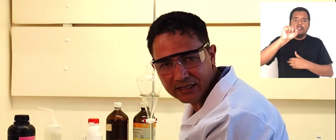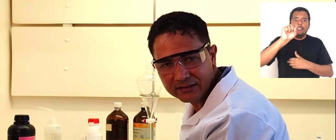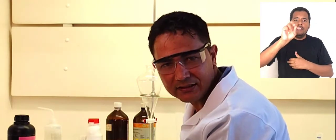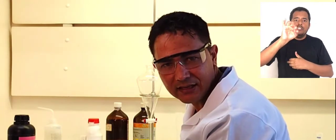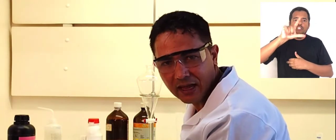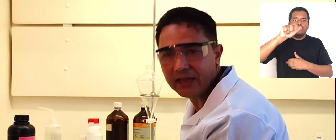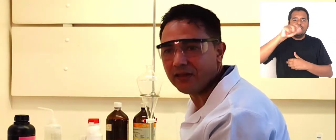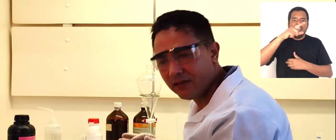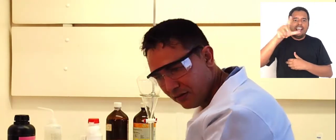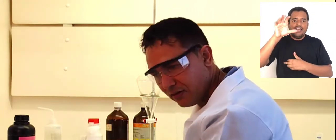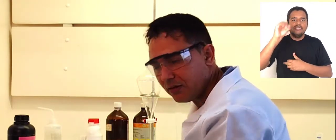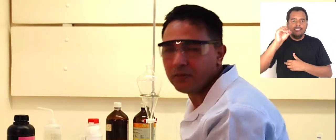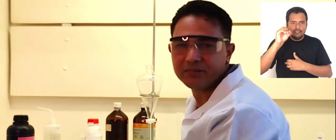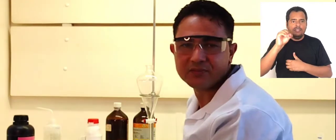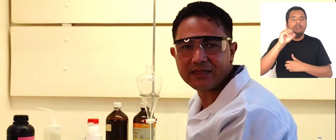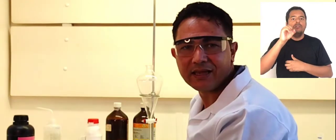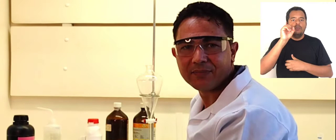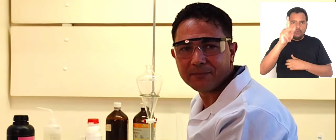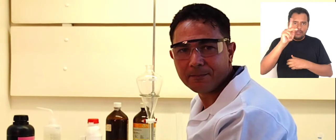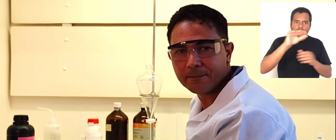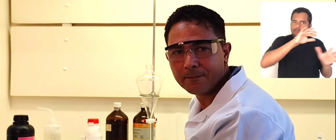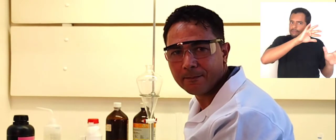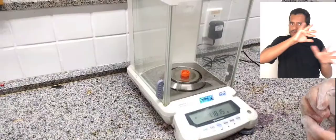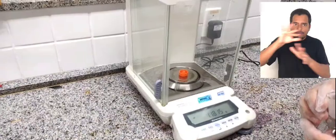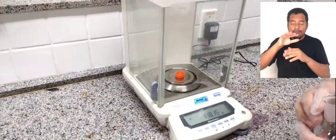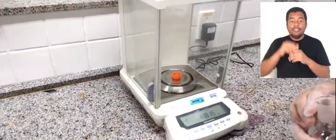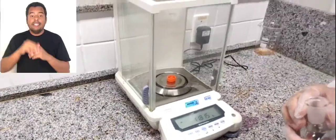destilação nela. Aí é a próxima etapa.